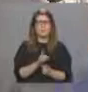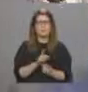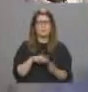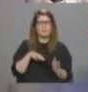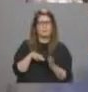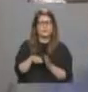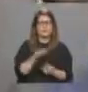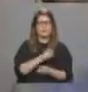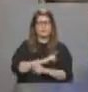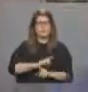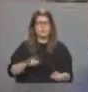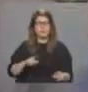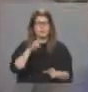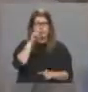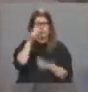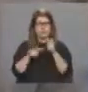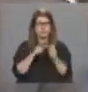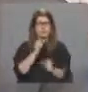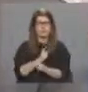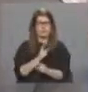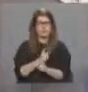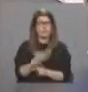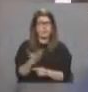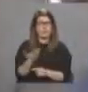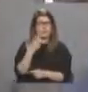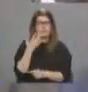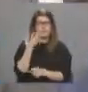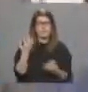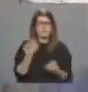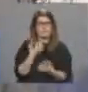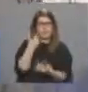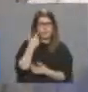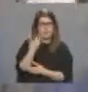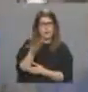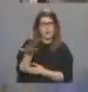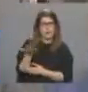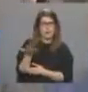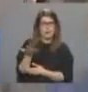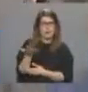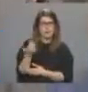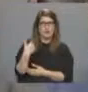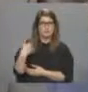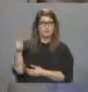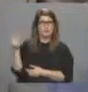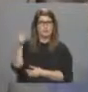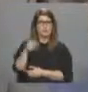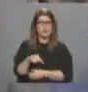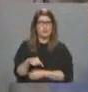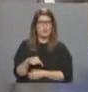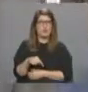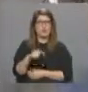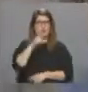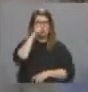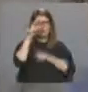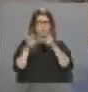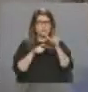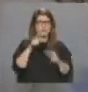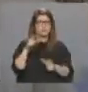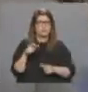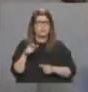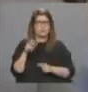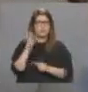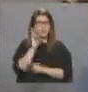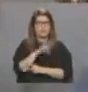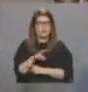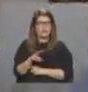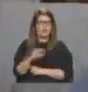porto, as pessoas continuam a vir cá, como hoje podemos ir patentear quando chegamos aqui, que havia bastantes pessoas aqui a ser visitadas,